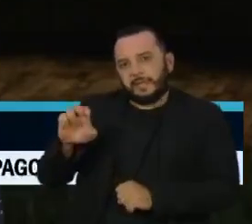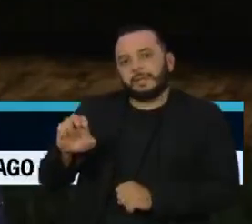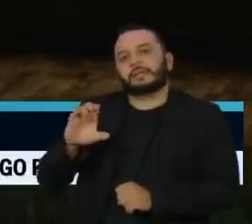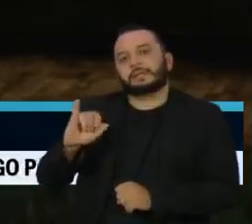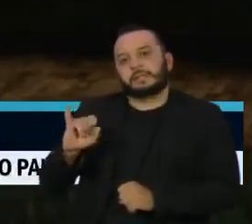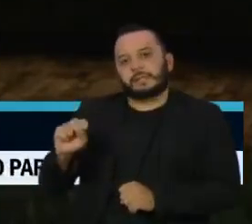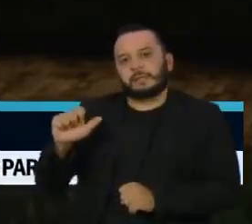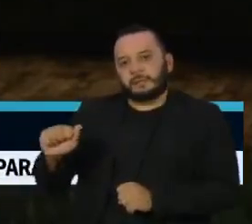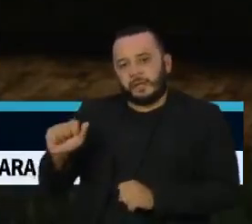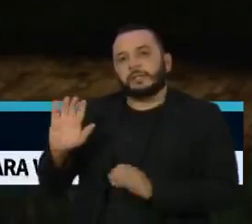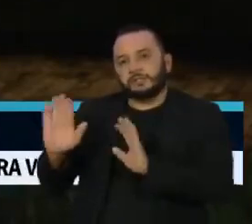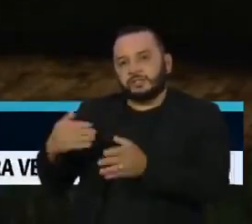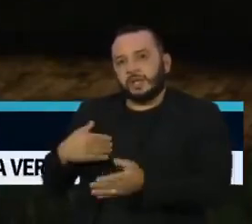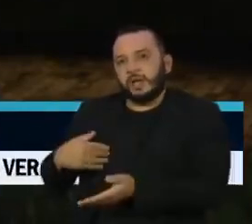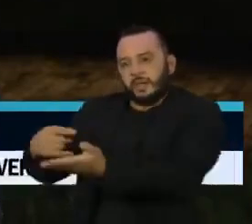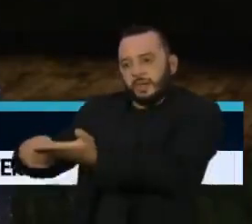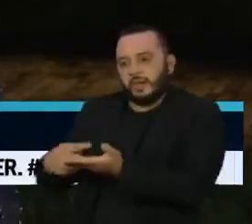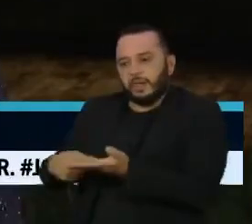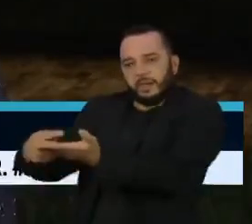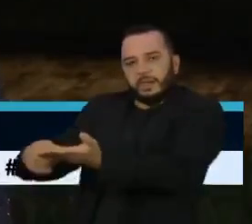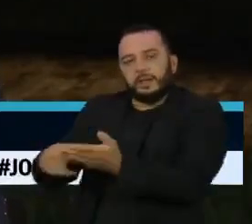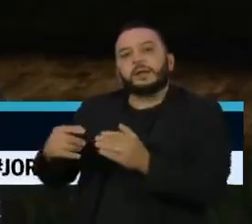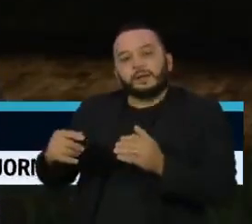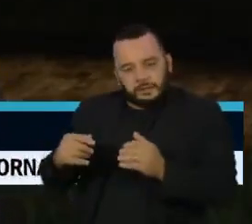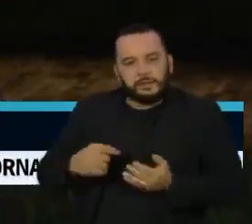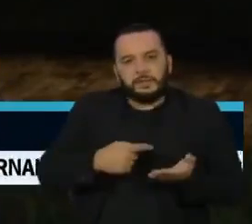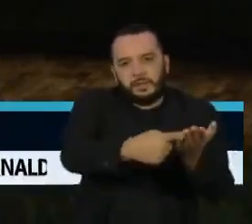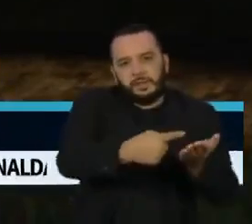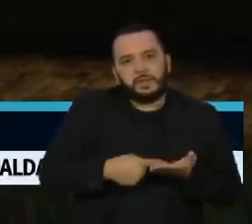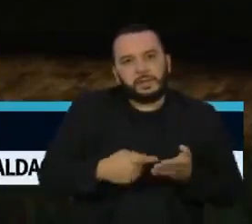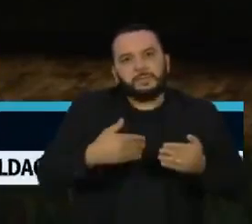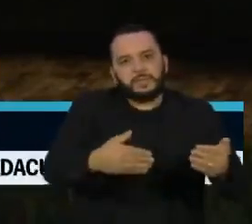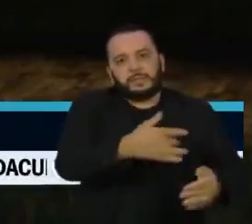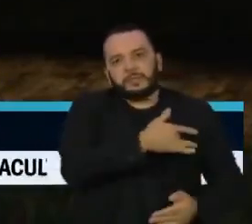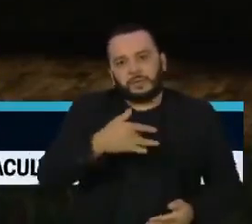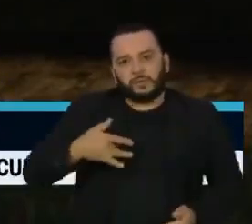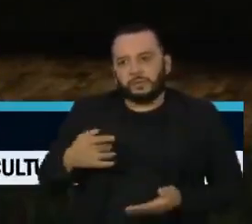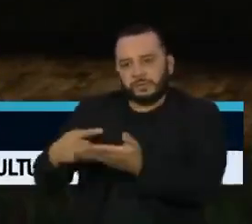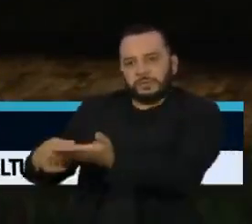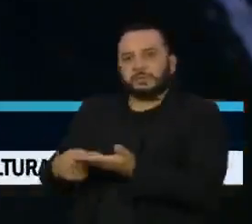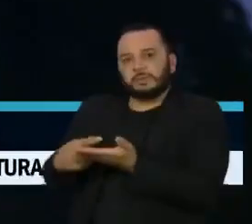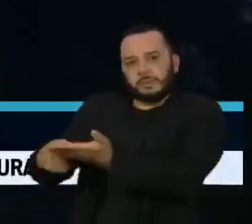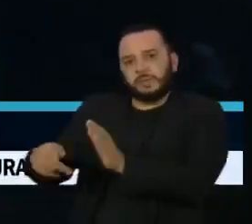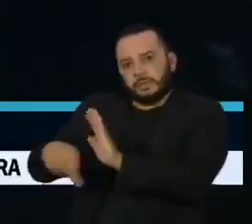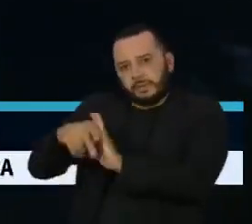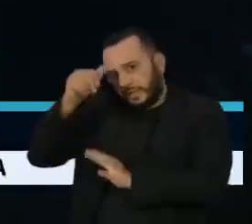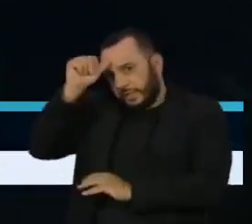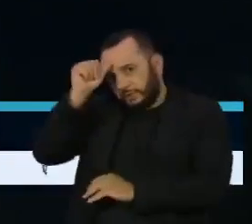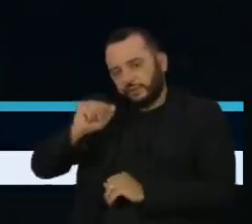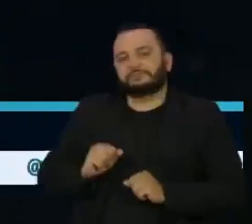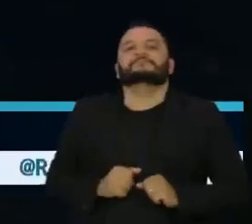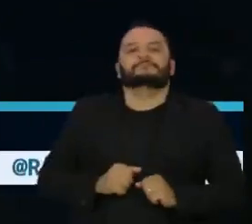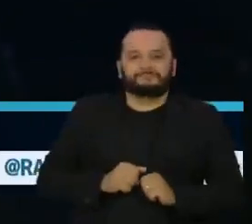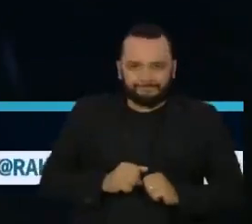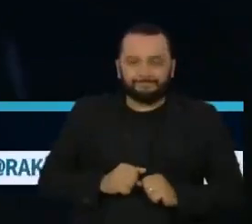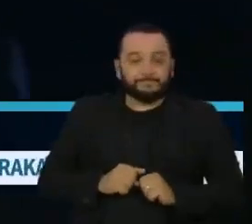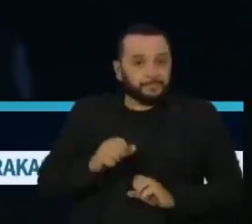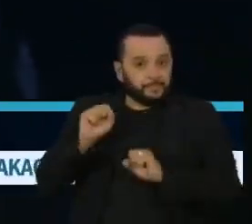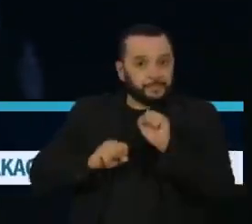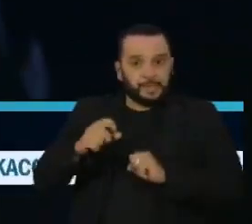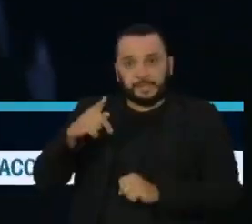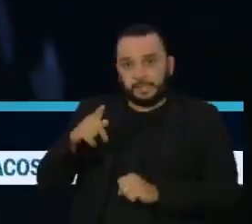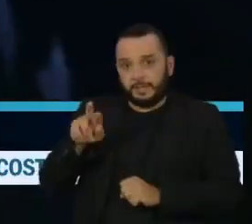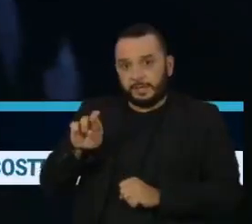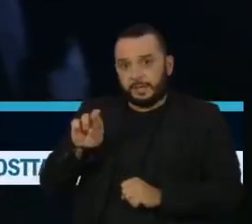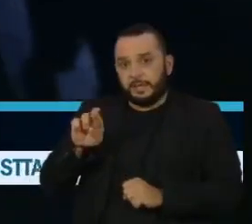contrato entre o Ministério da Saúde e a farmacêutica indiana Bharat Biotech. Segundo a Prevent Senior,